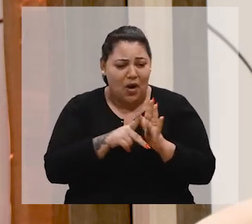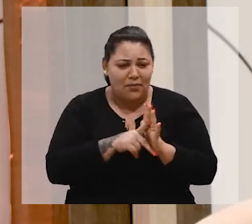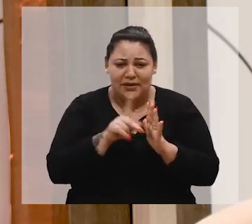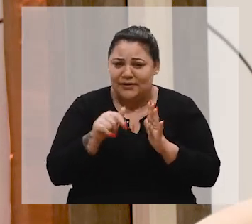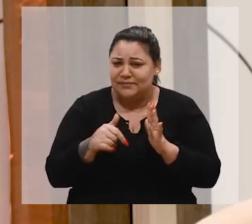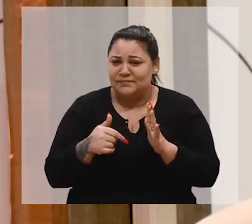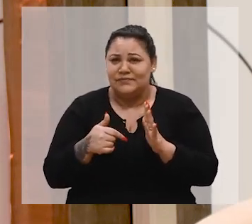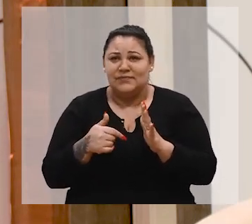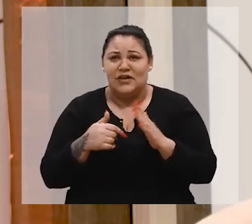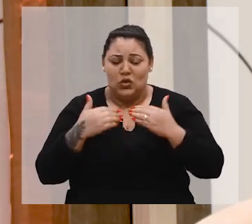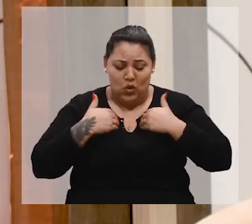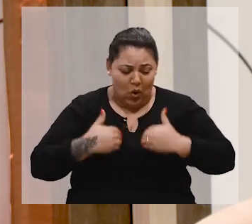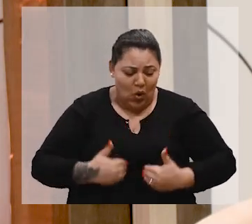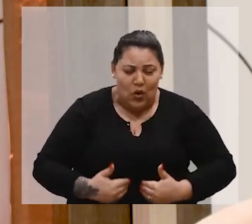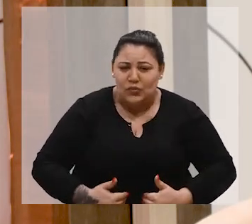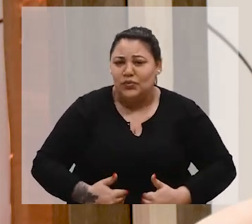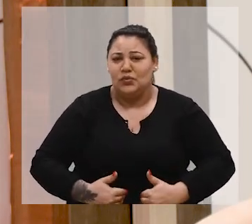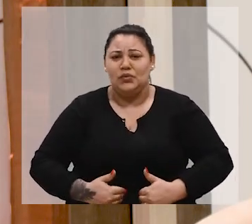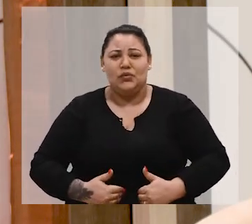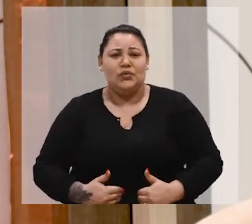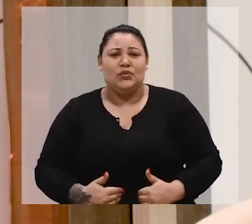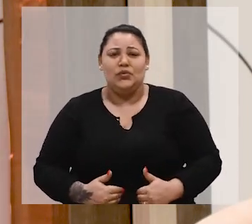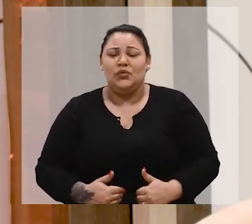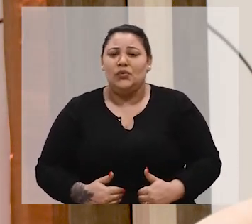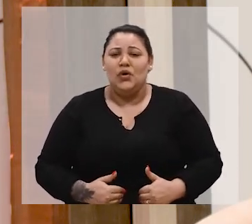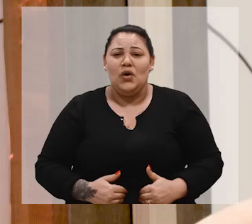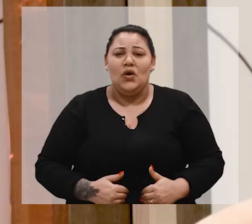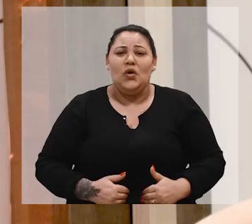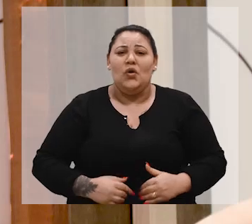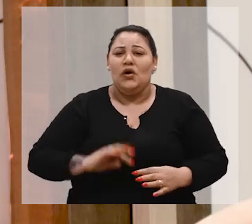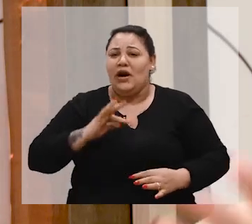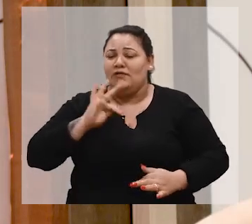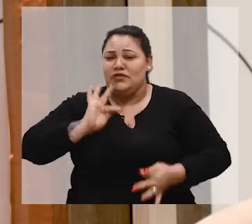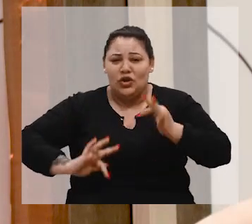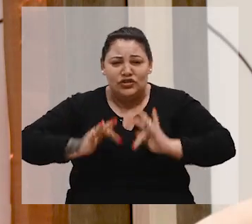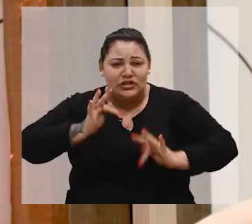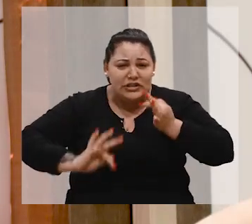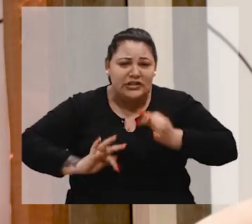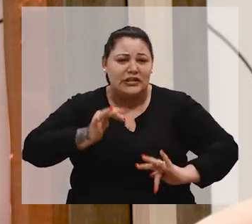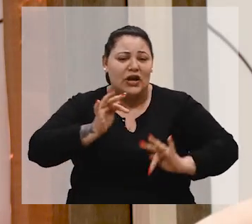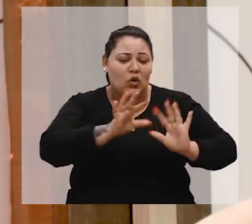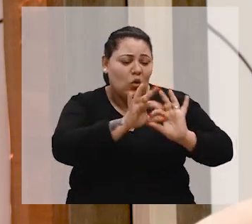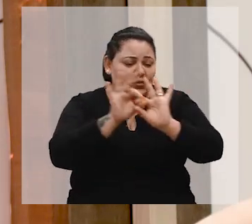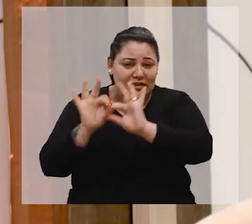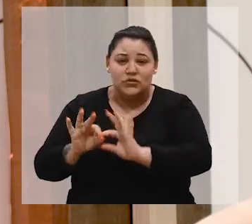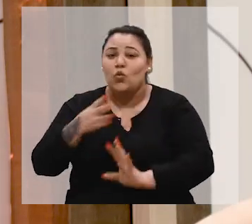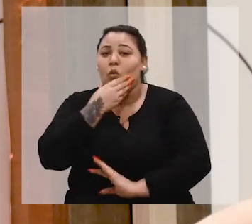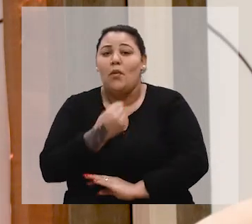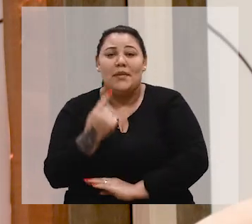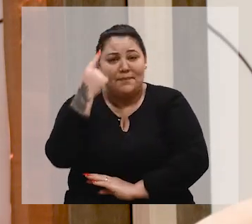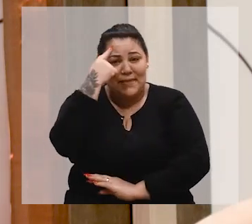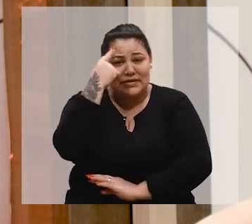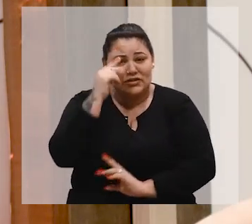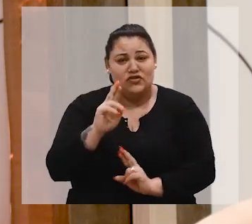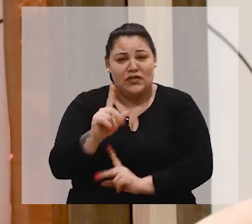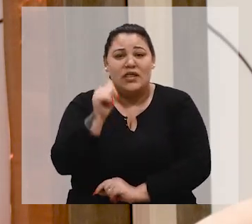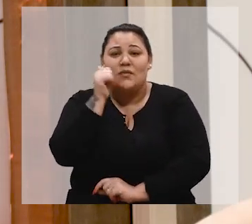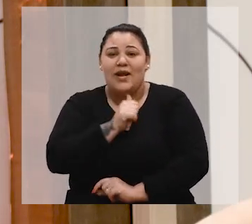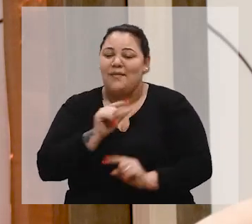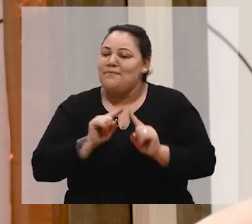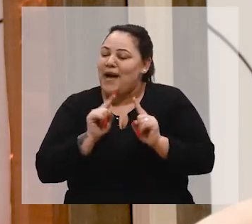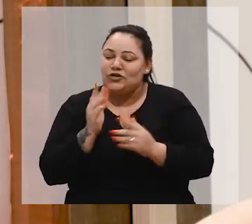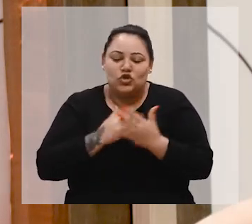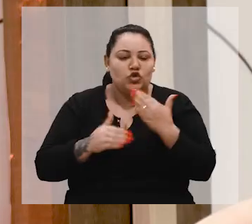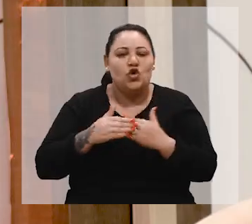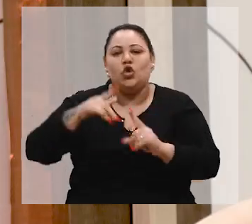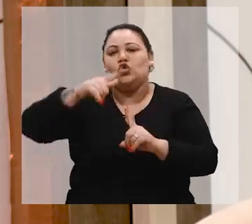da própria fisiologia, da própria questão social. Homens têm alguns reflexos diferentes de mulheres,